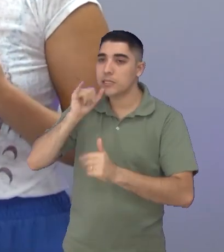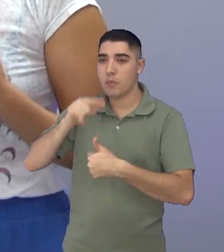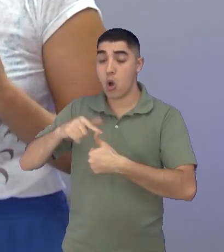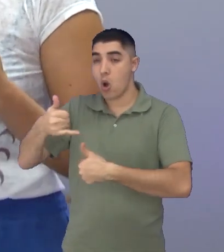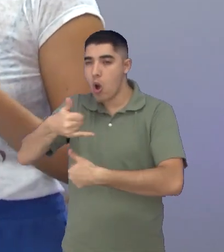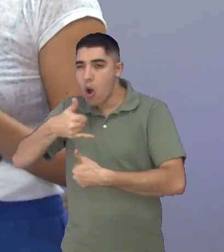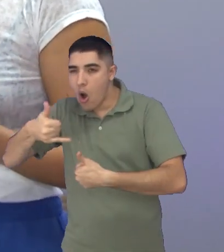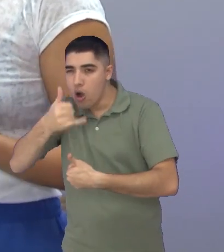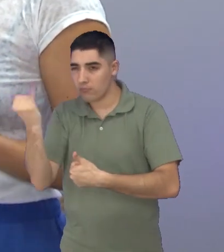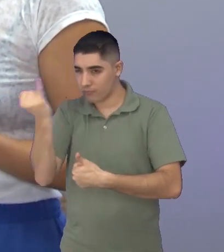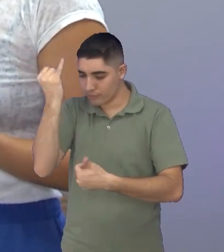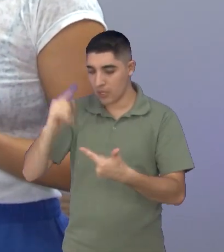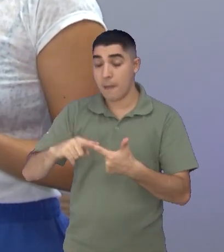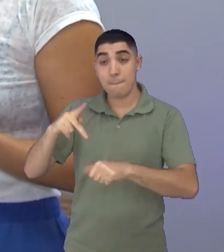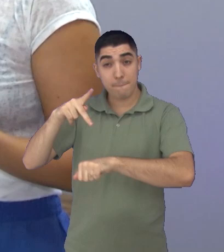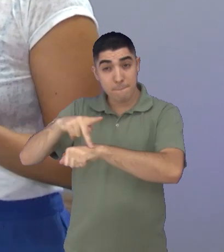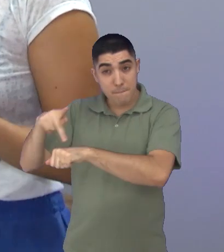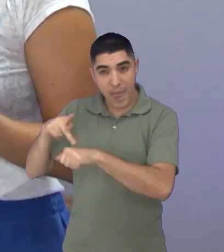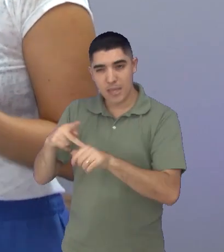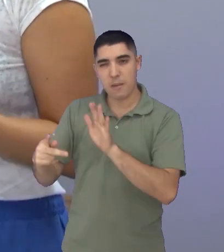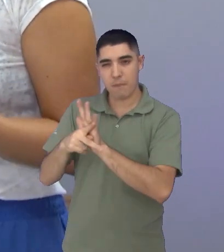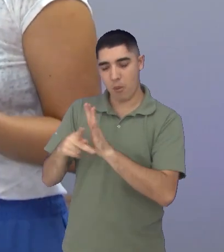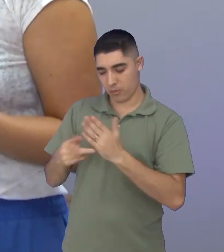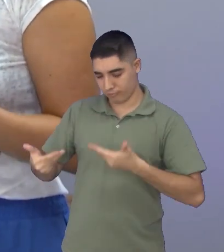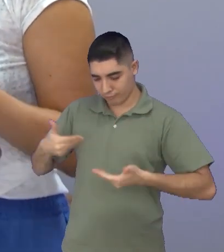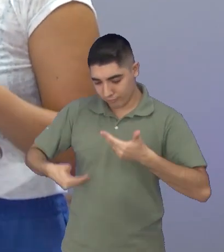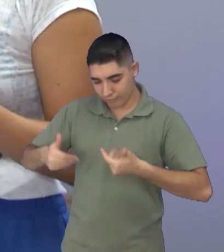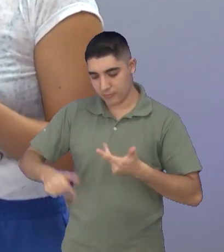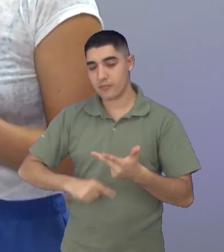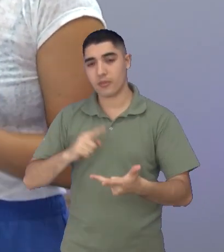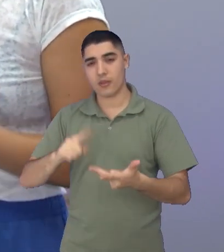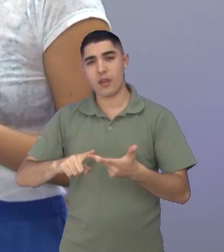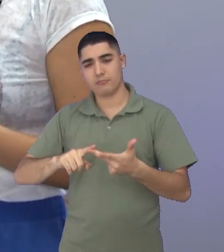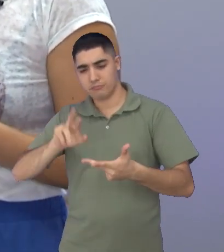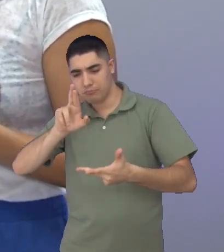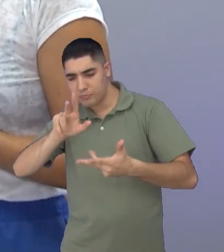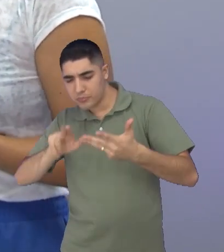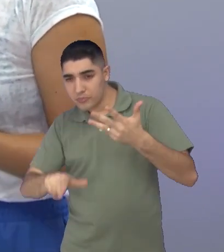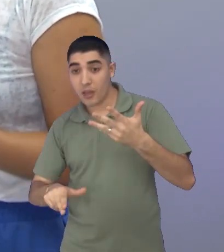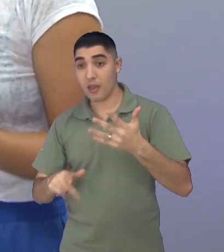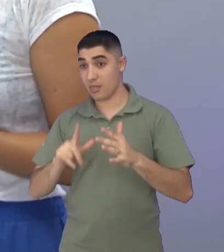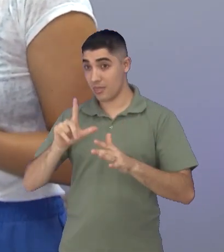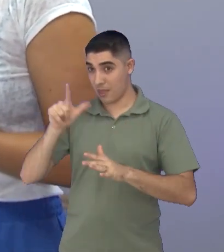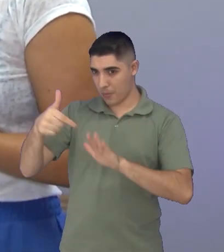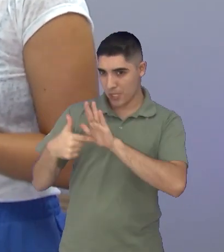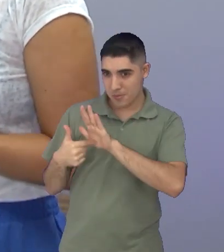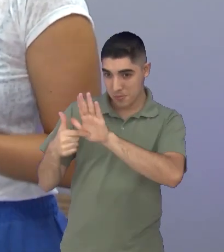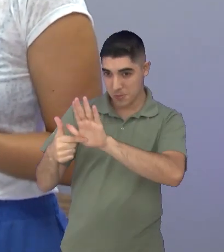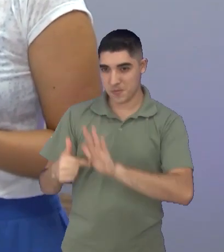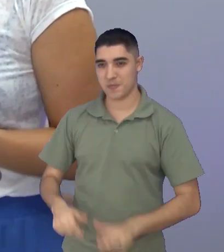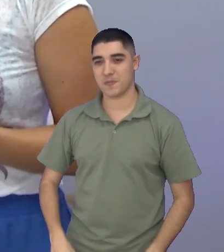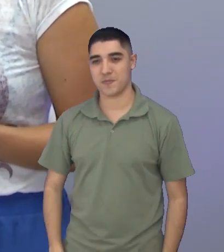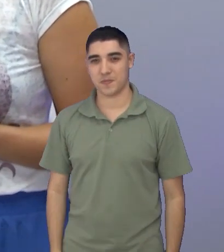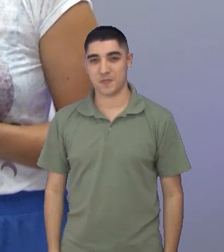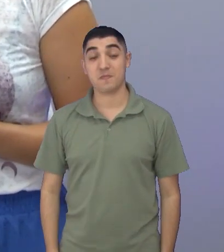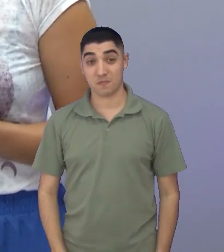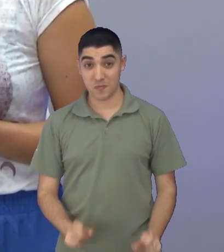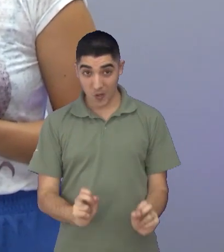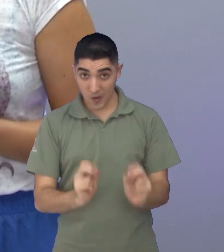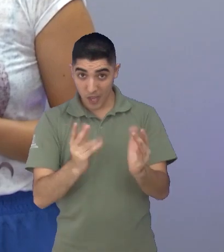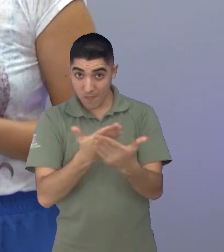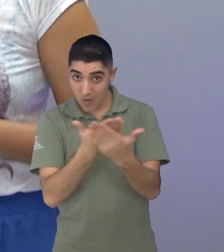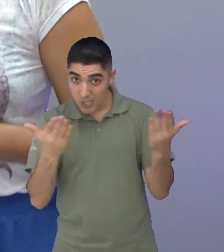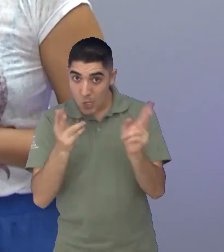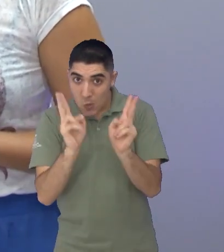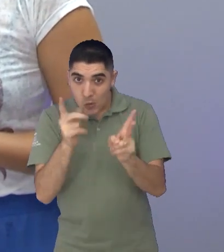essenciais, as pedras, a cromoterapia, a auriculoterapia, que a gente vai, vou te colocar aqui na mão na massa para fazer. Então fica aí, que